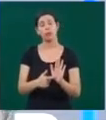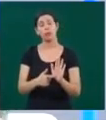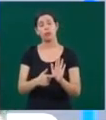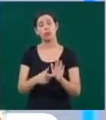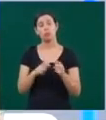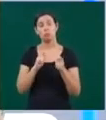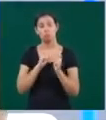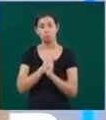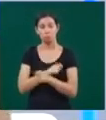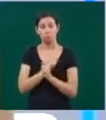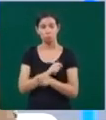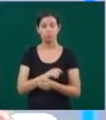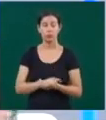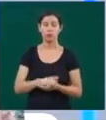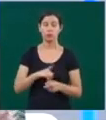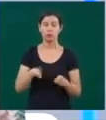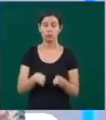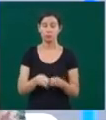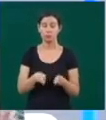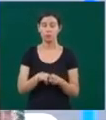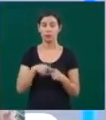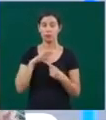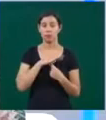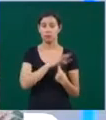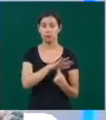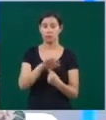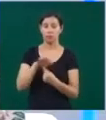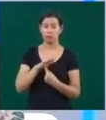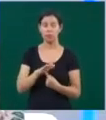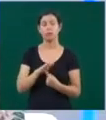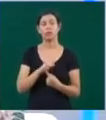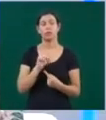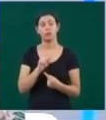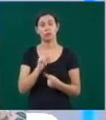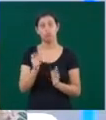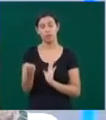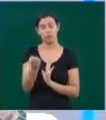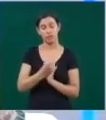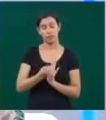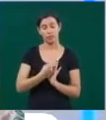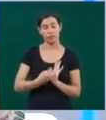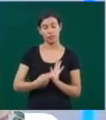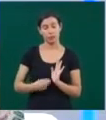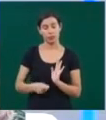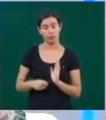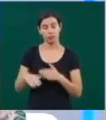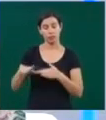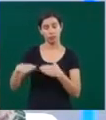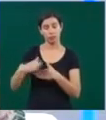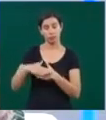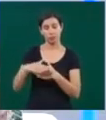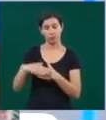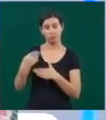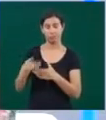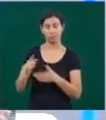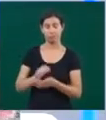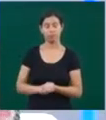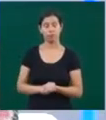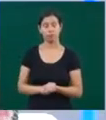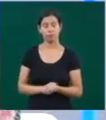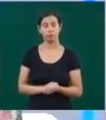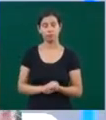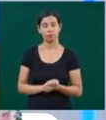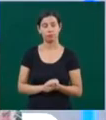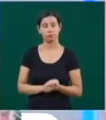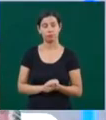apresentação desta banda vai ter uma feira de zines que são publicações publicações escritas independentes na editora